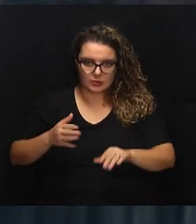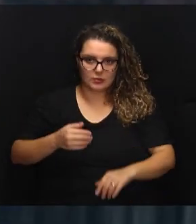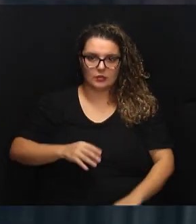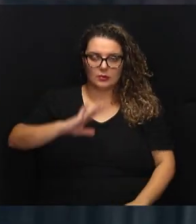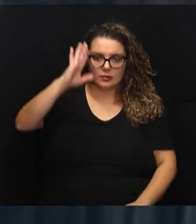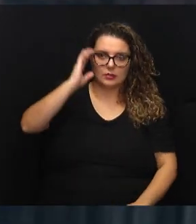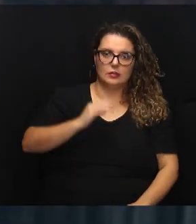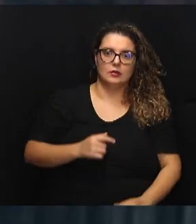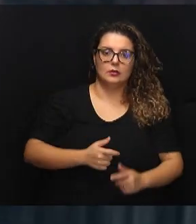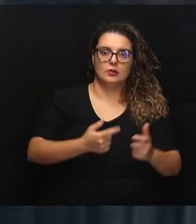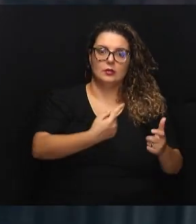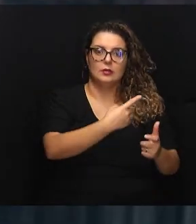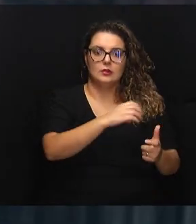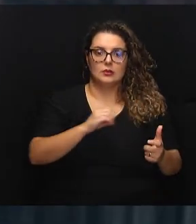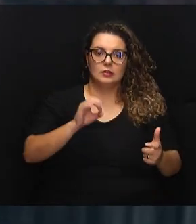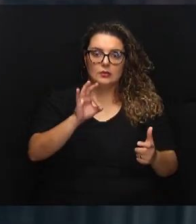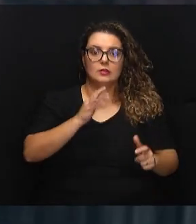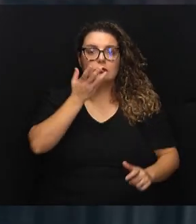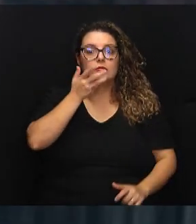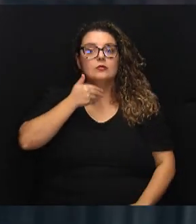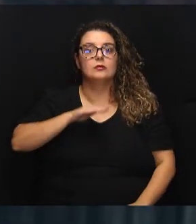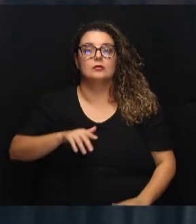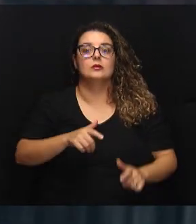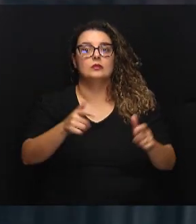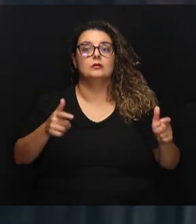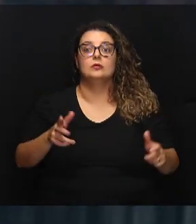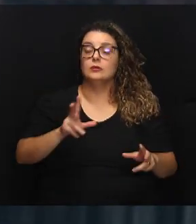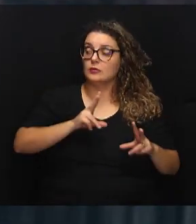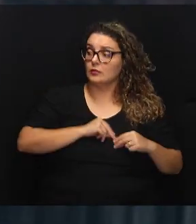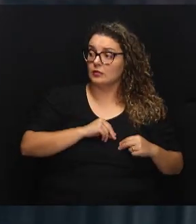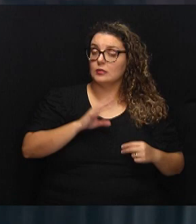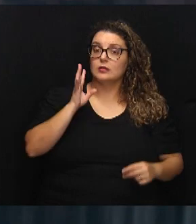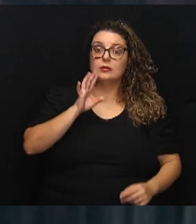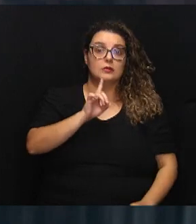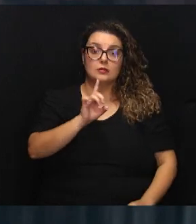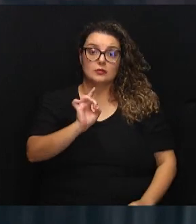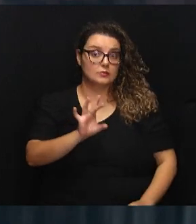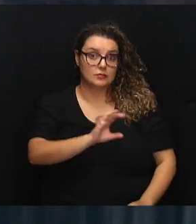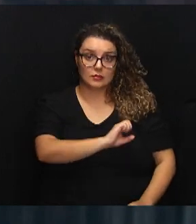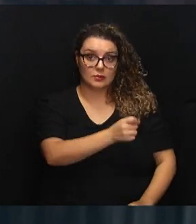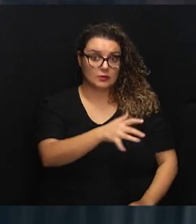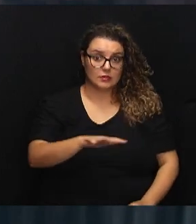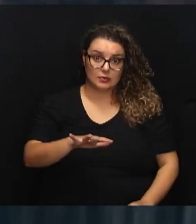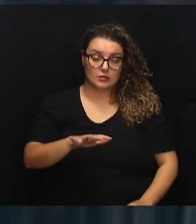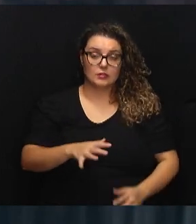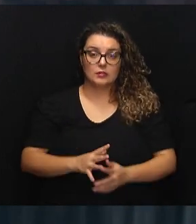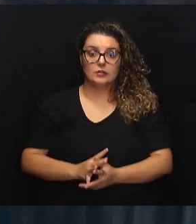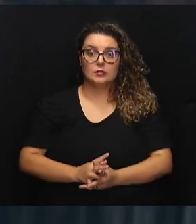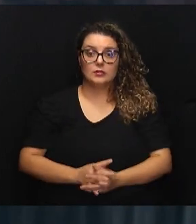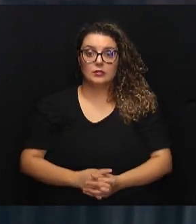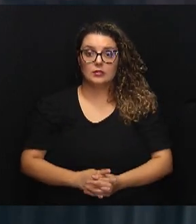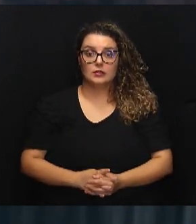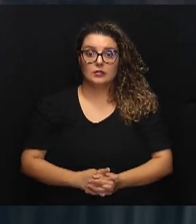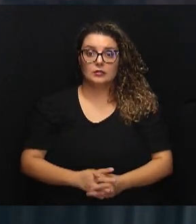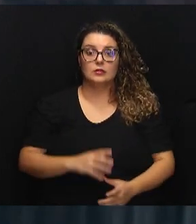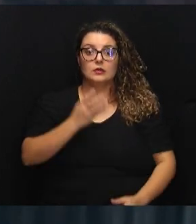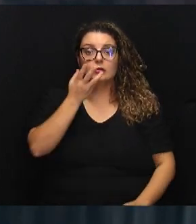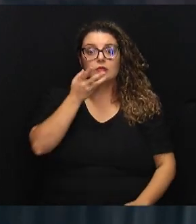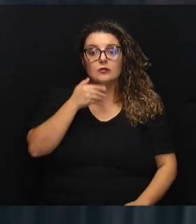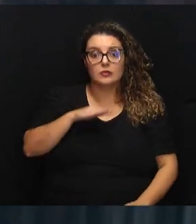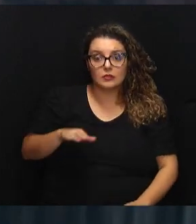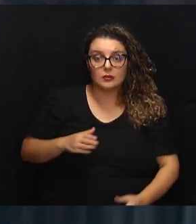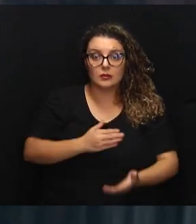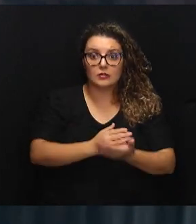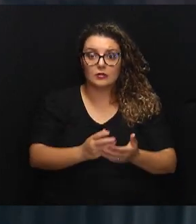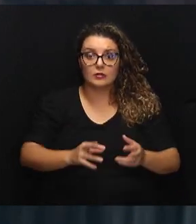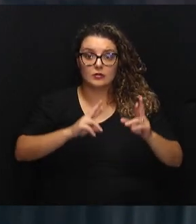100% de torcida criança. Olha que legal. Não só em Santos. Uhum. A criança começou a torcer